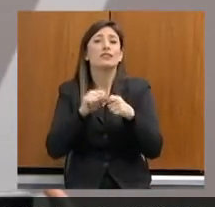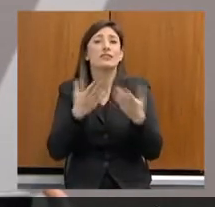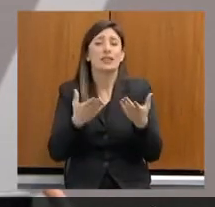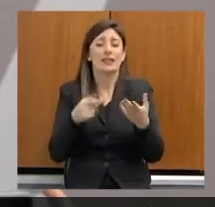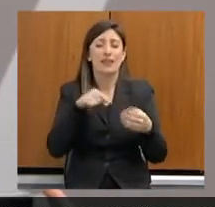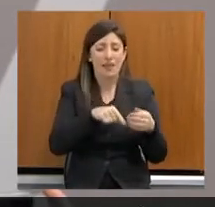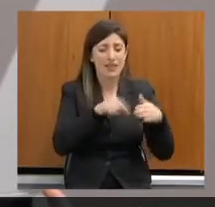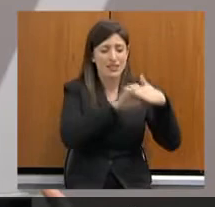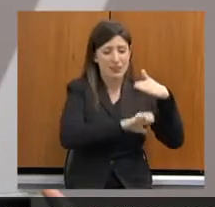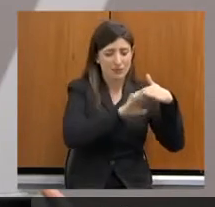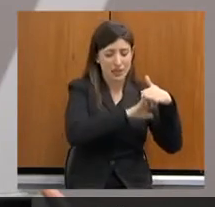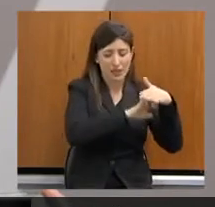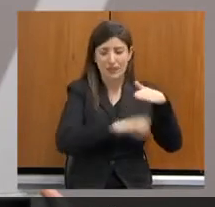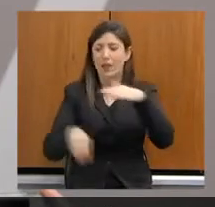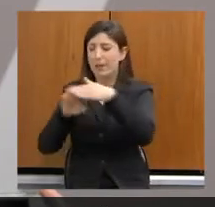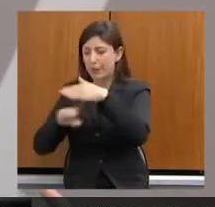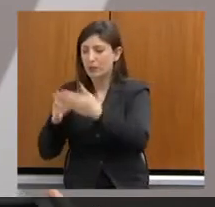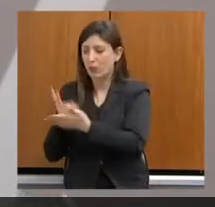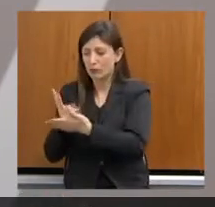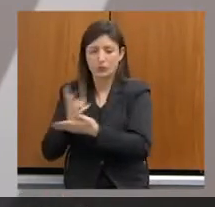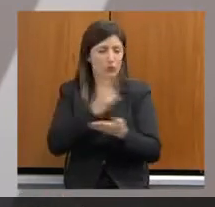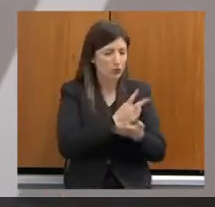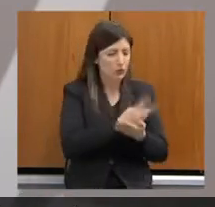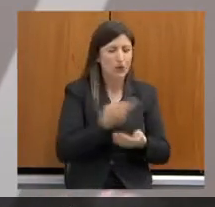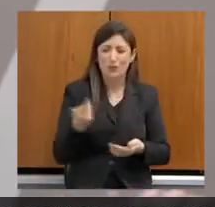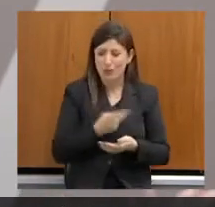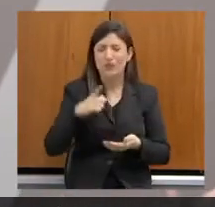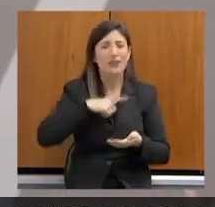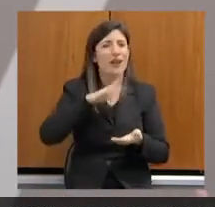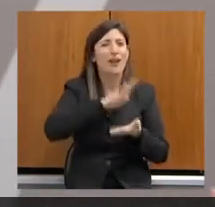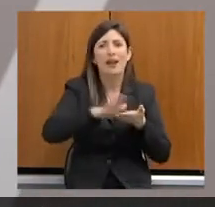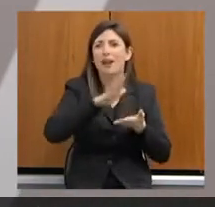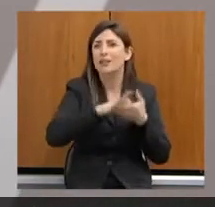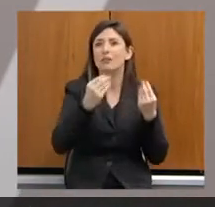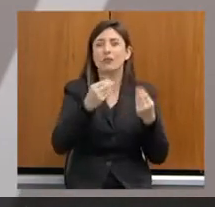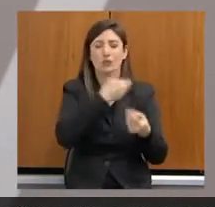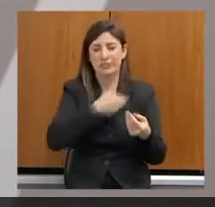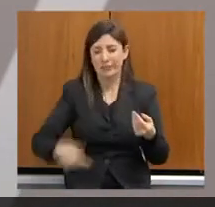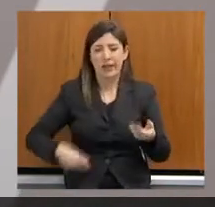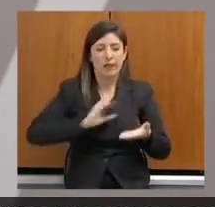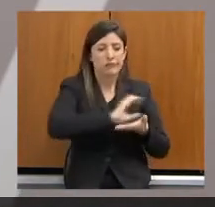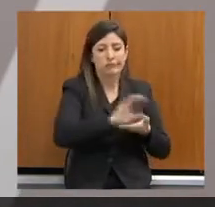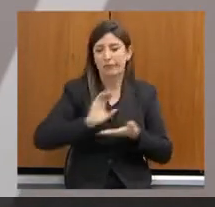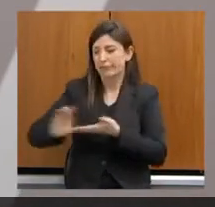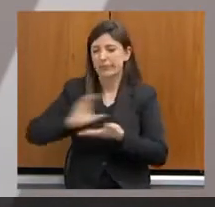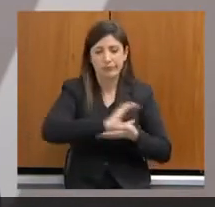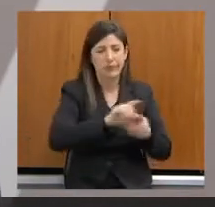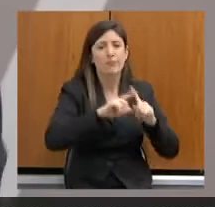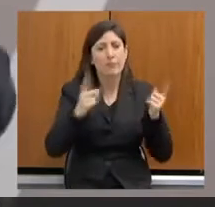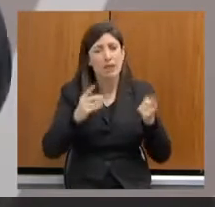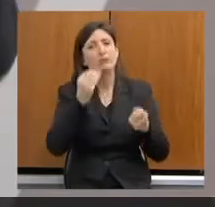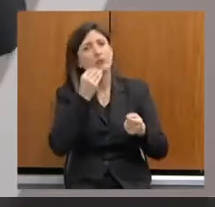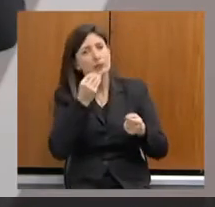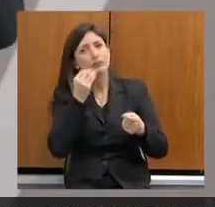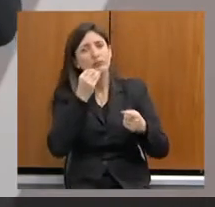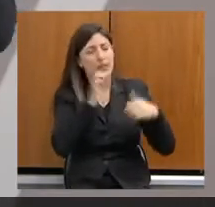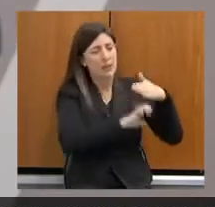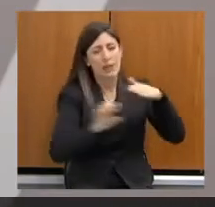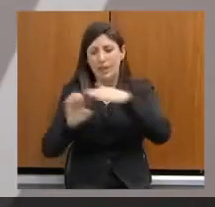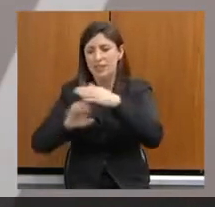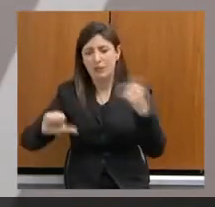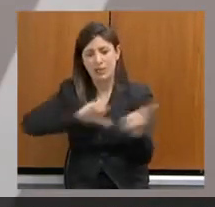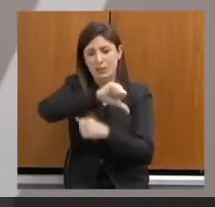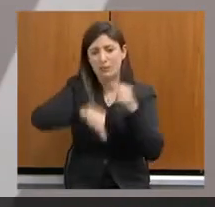manter essas duas empresas com custo elevado para o estado sendo que é possível unificá-las sobre a questão do queijo